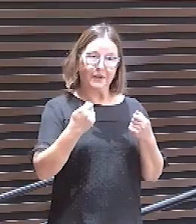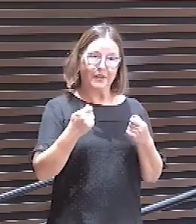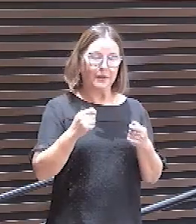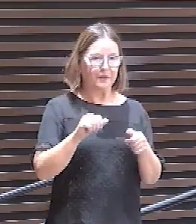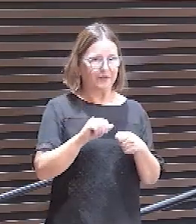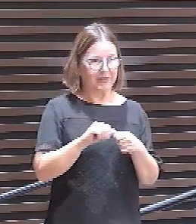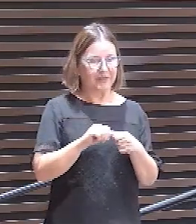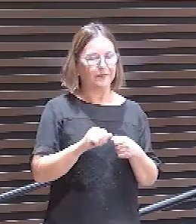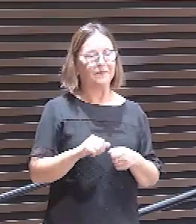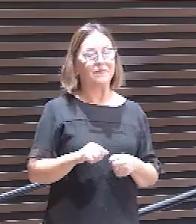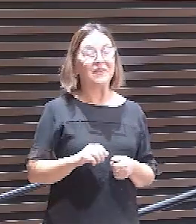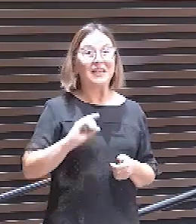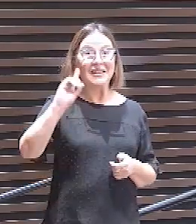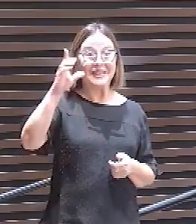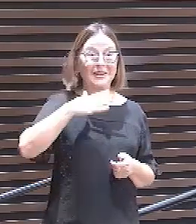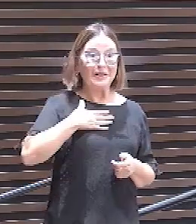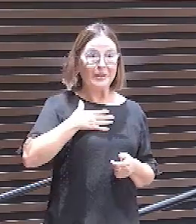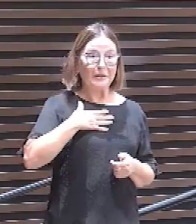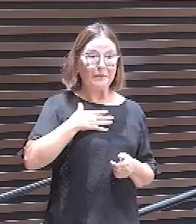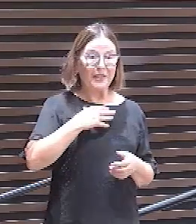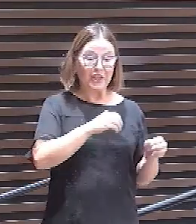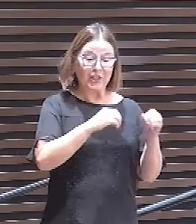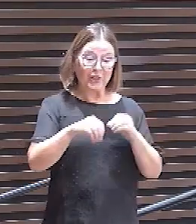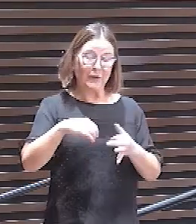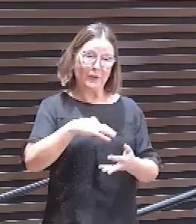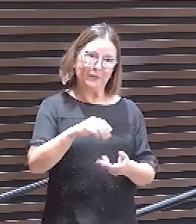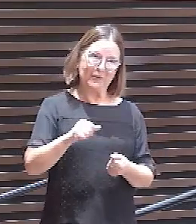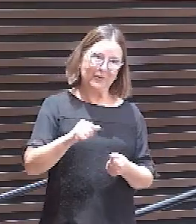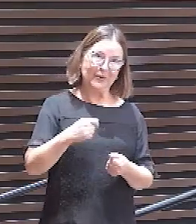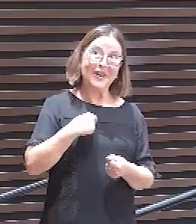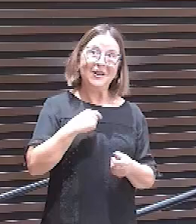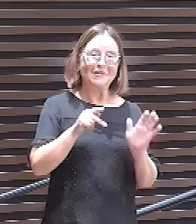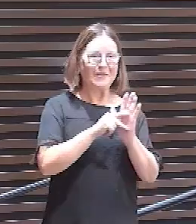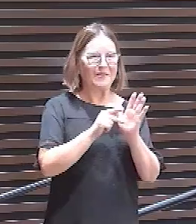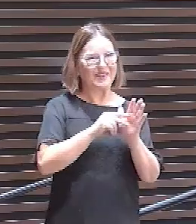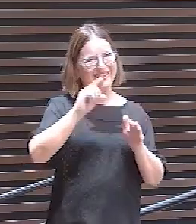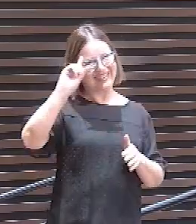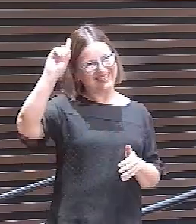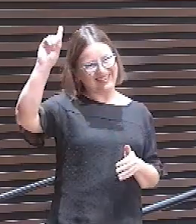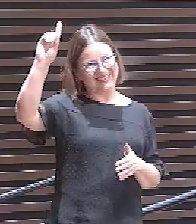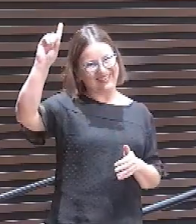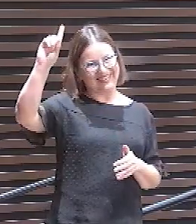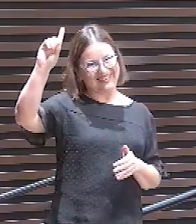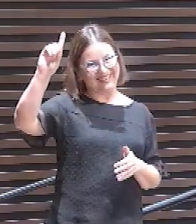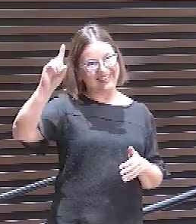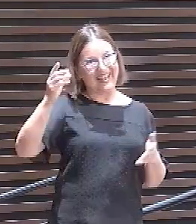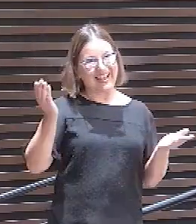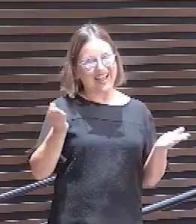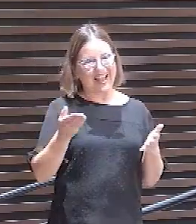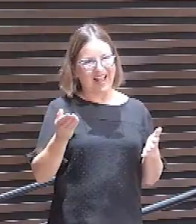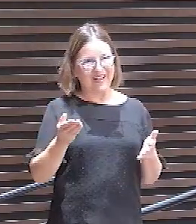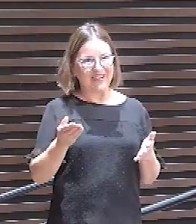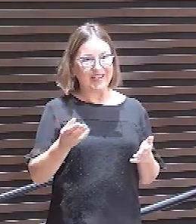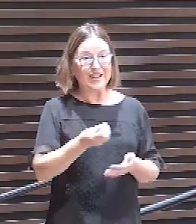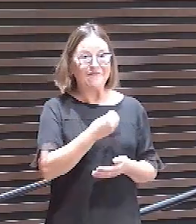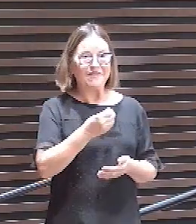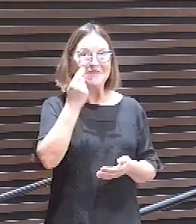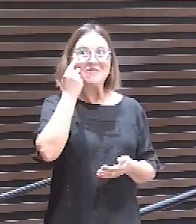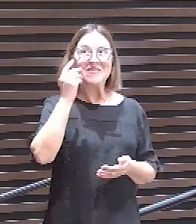Deus me tirou do mundo, eu sou dele, e agora eu tenho que me dedicar a